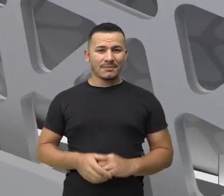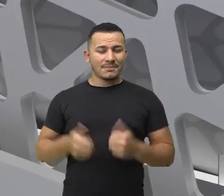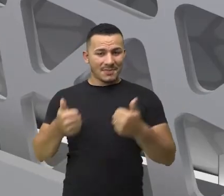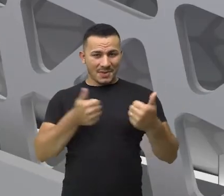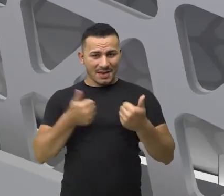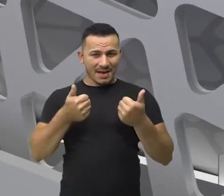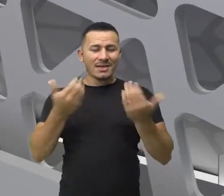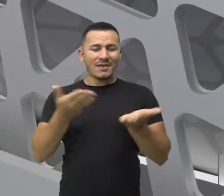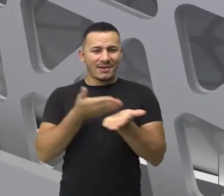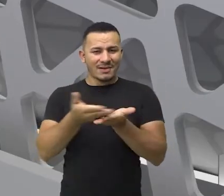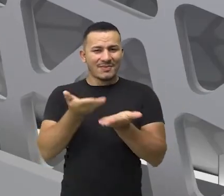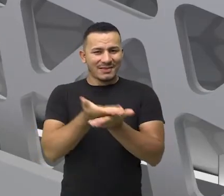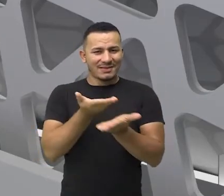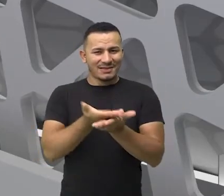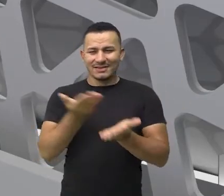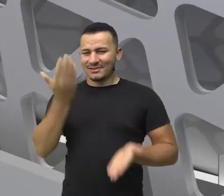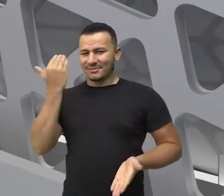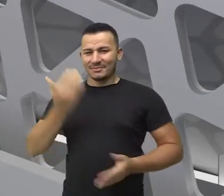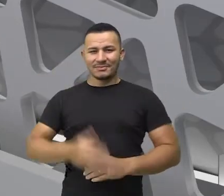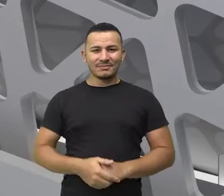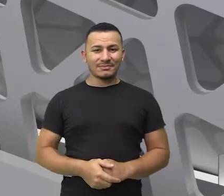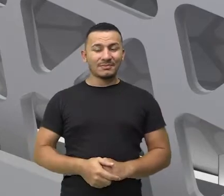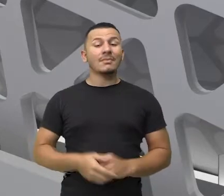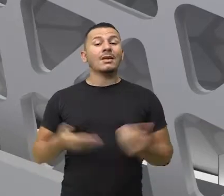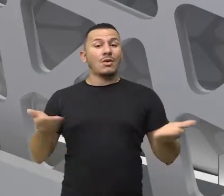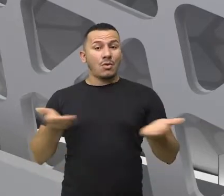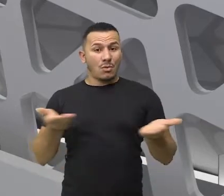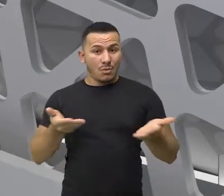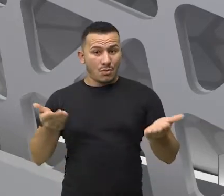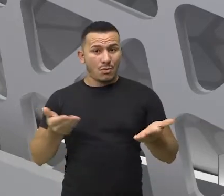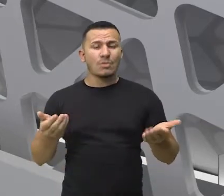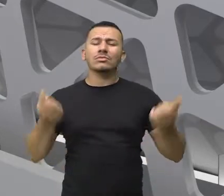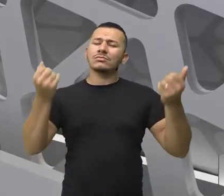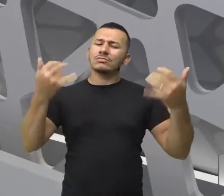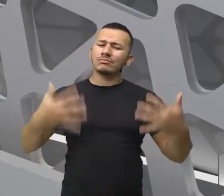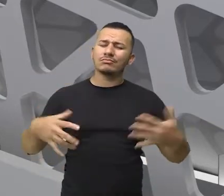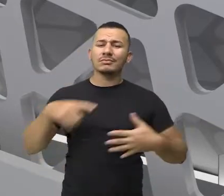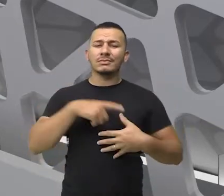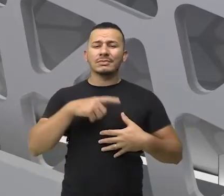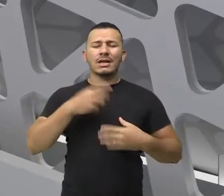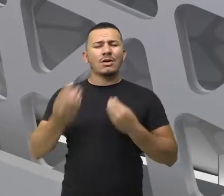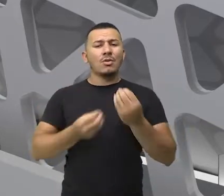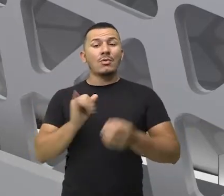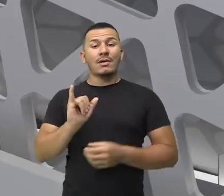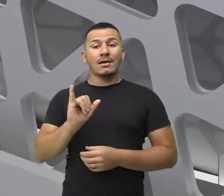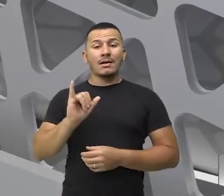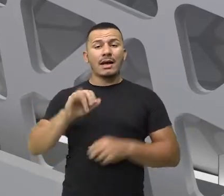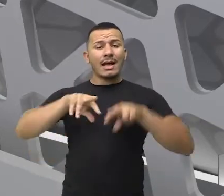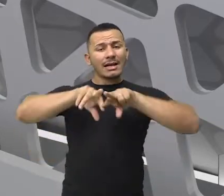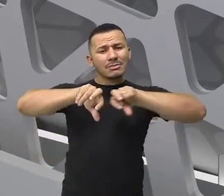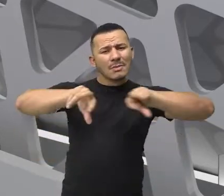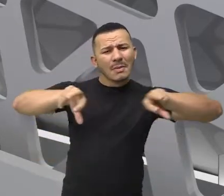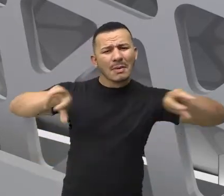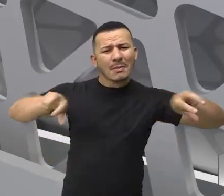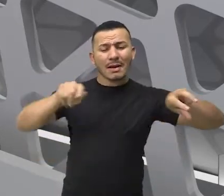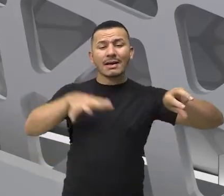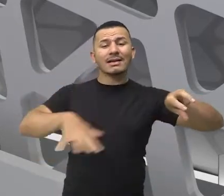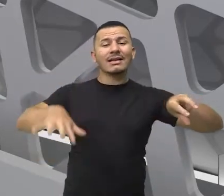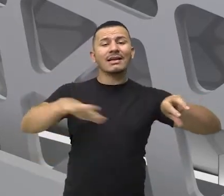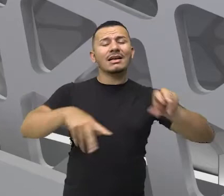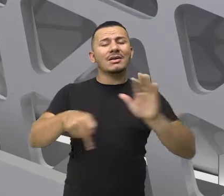Ok, meu povo? Então vamos para a nossa aula. Hoje nós vamos fazer uma imersão no mundo